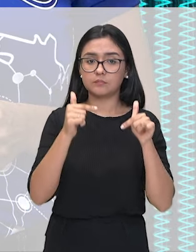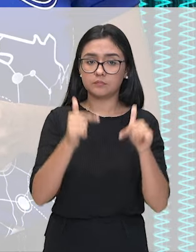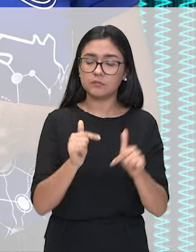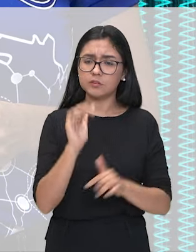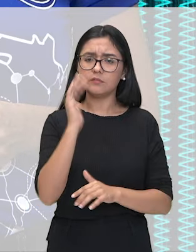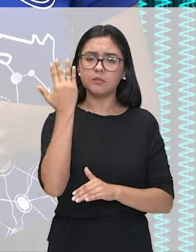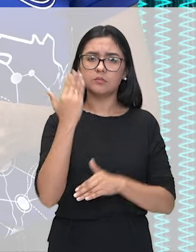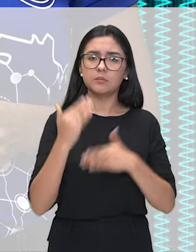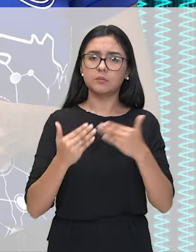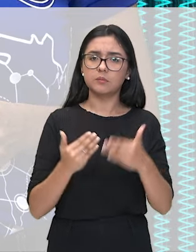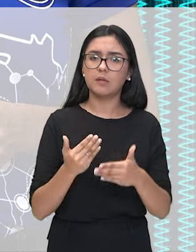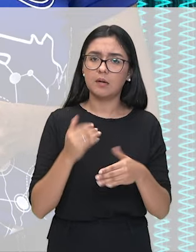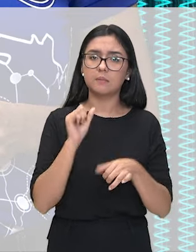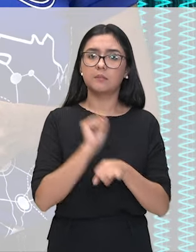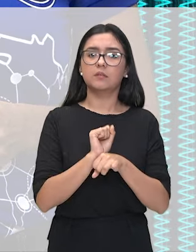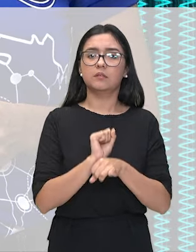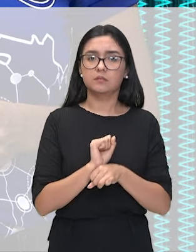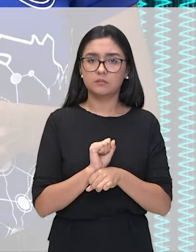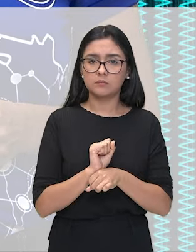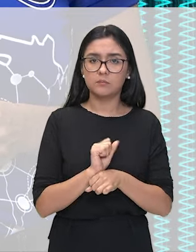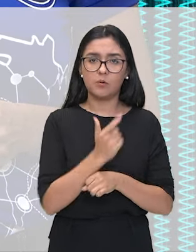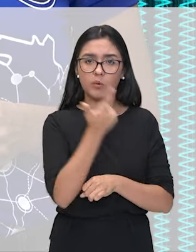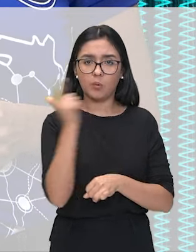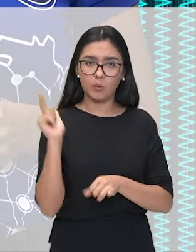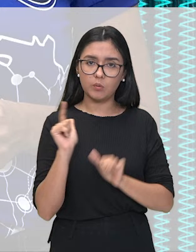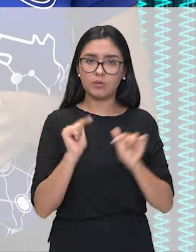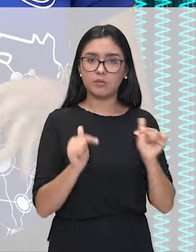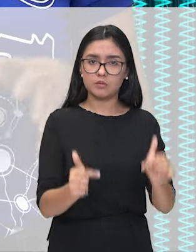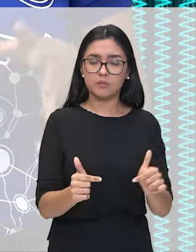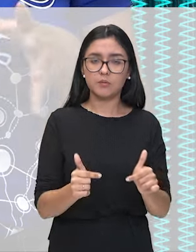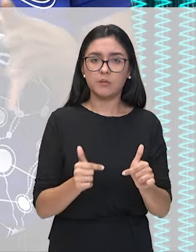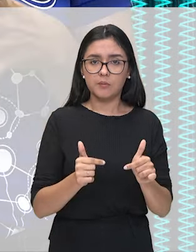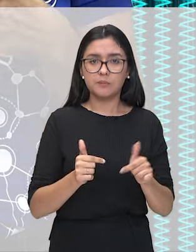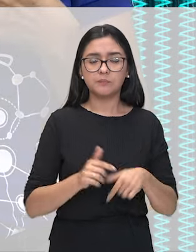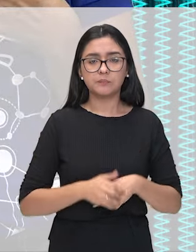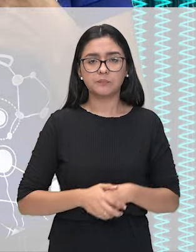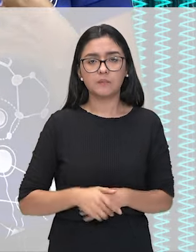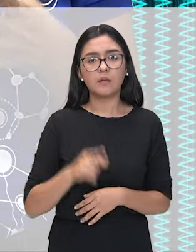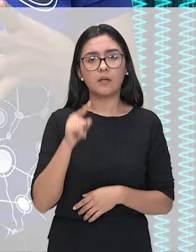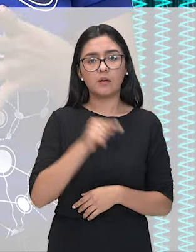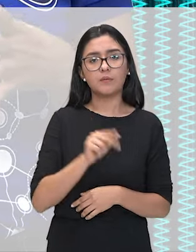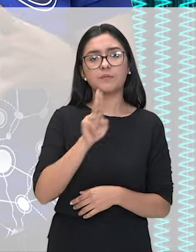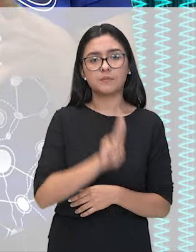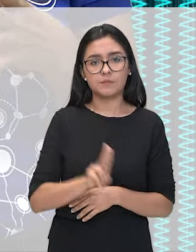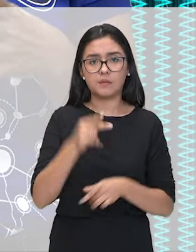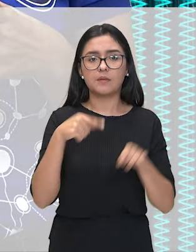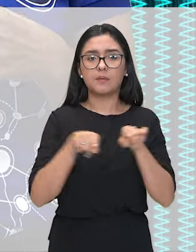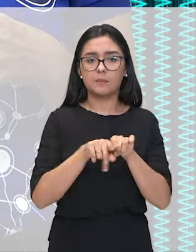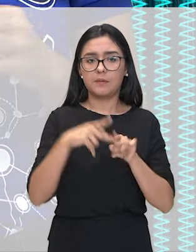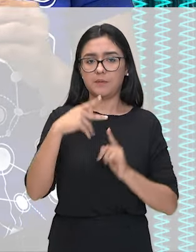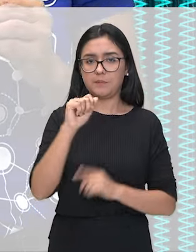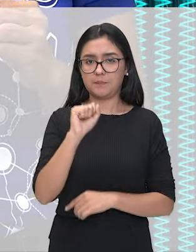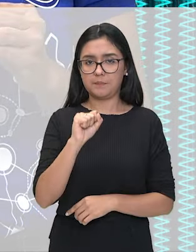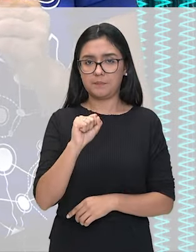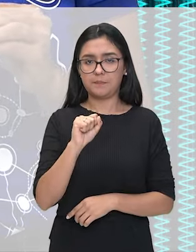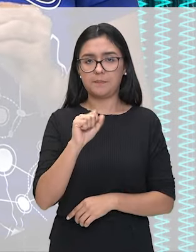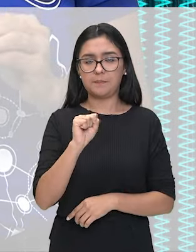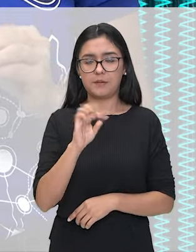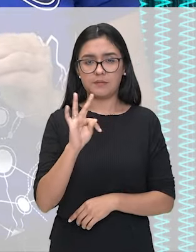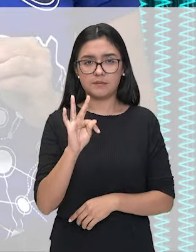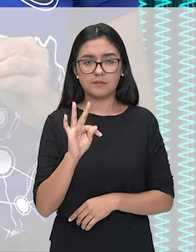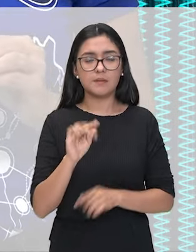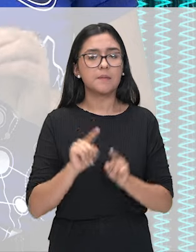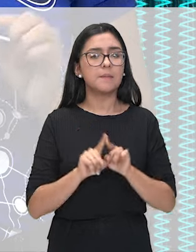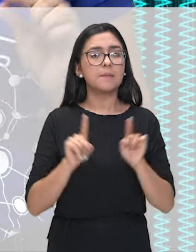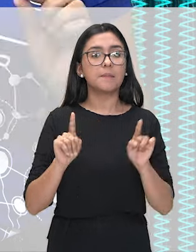acontecendo é interrompida por outra ok Ok então ele é utilizado também certo mas quando